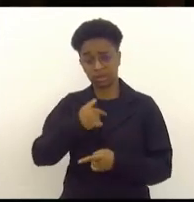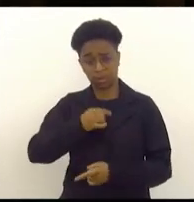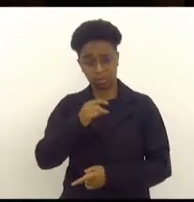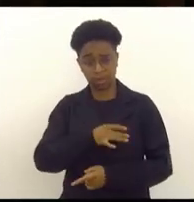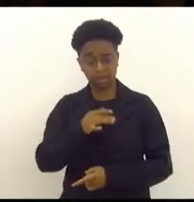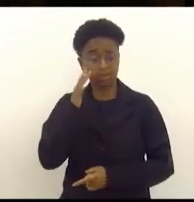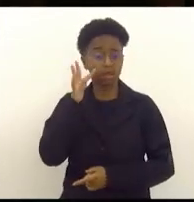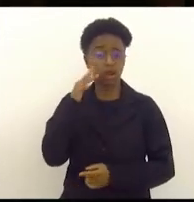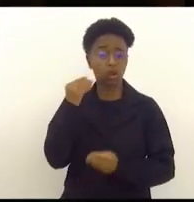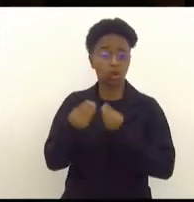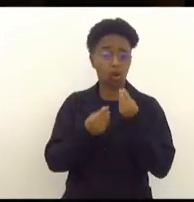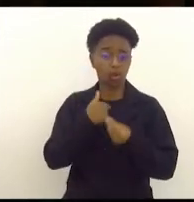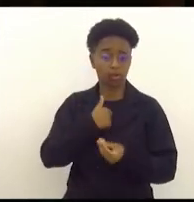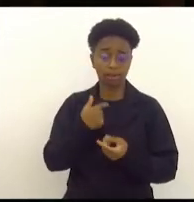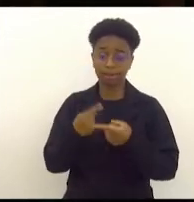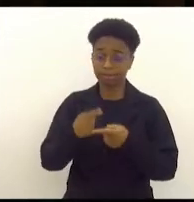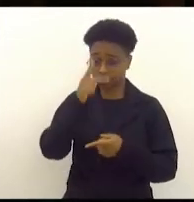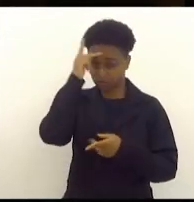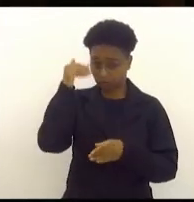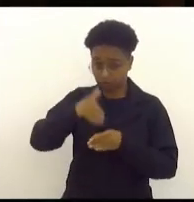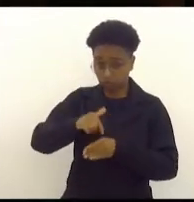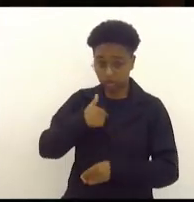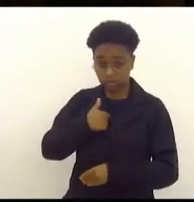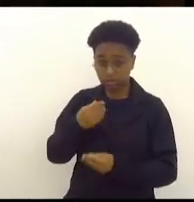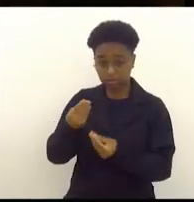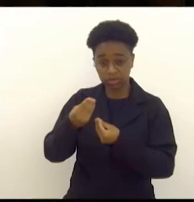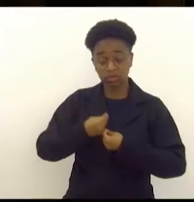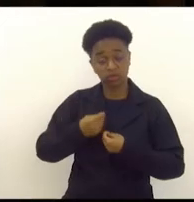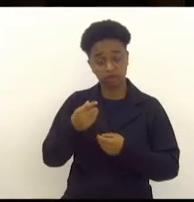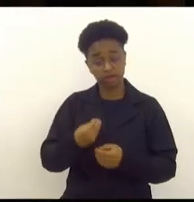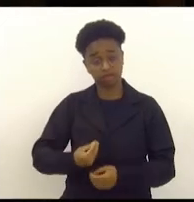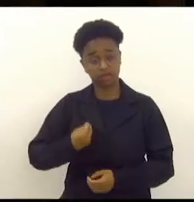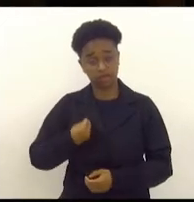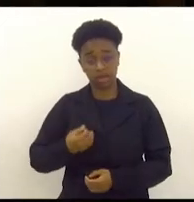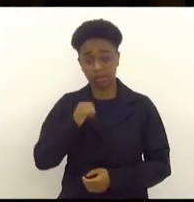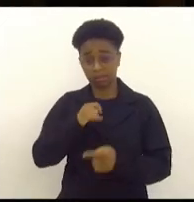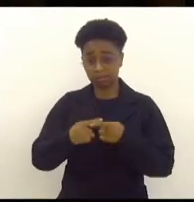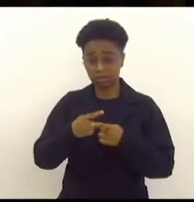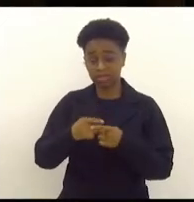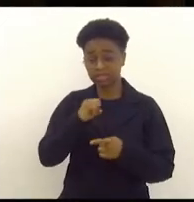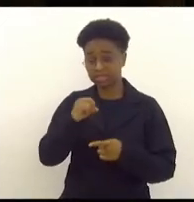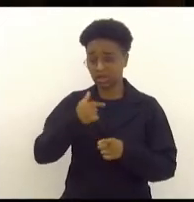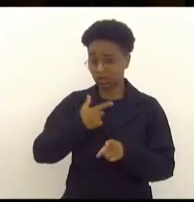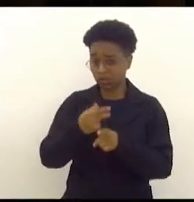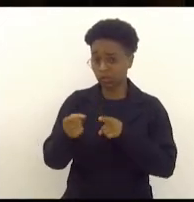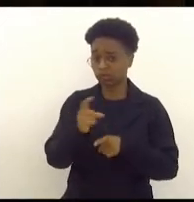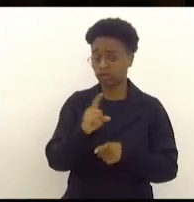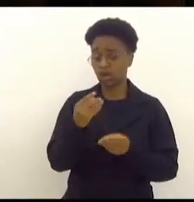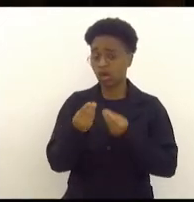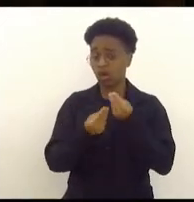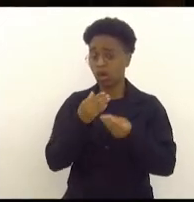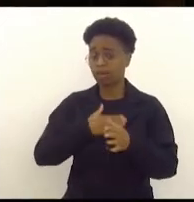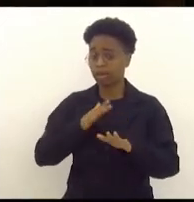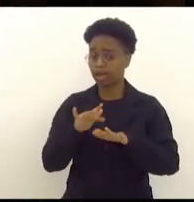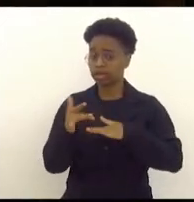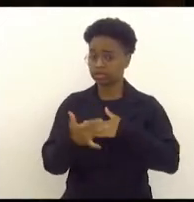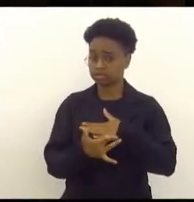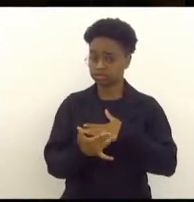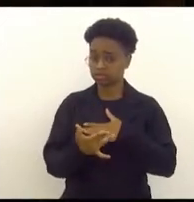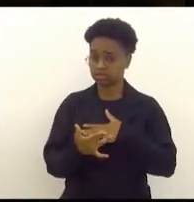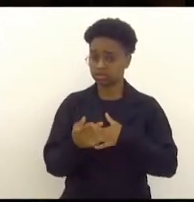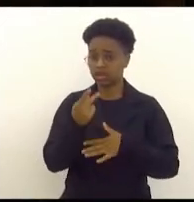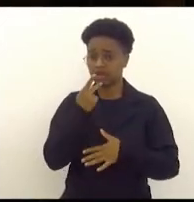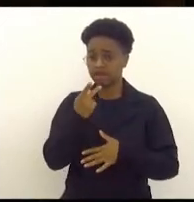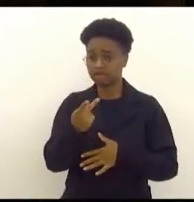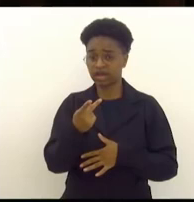o meu eleitor ele não me deu apenas um mandato ele me deu uma vida porque se eu não ganho o que que seria do meu das minhas redes sociais chamar lá